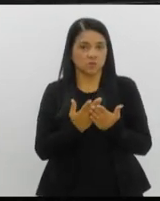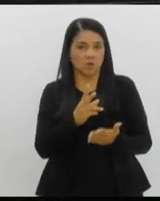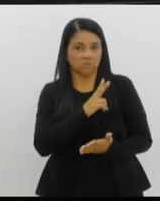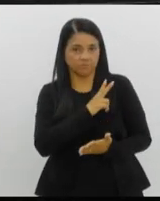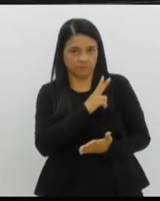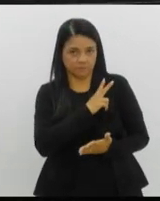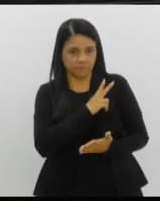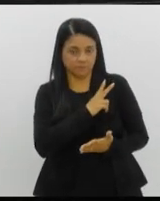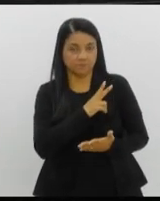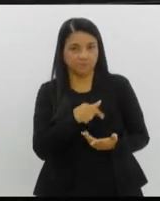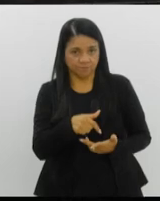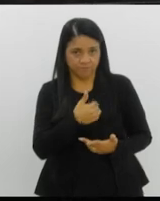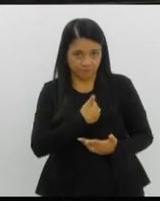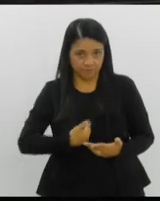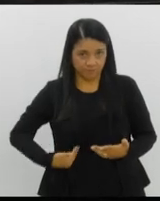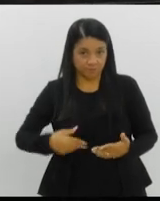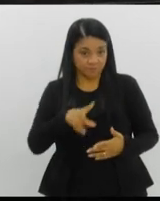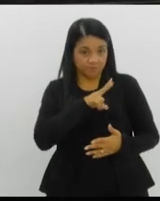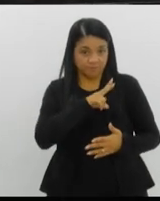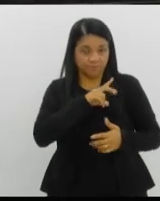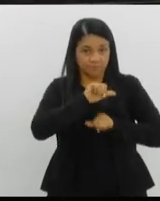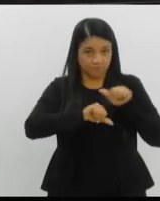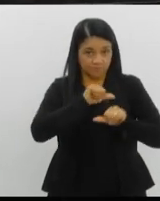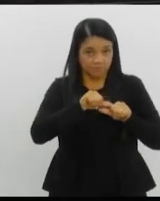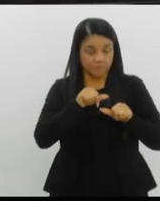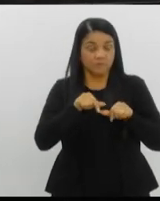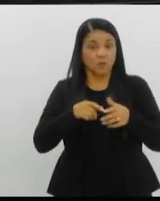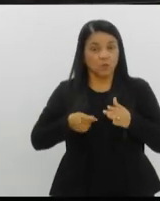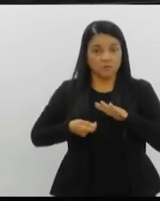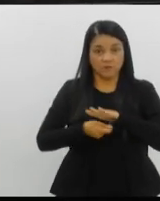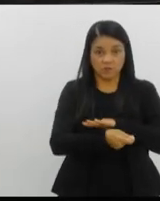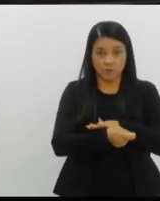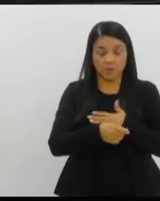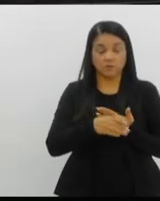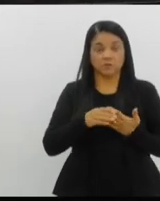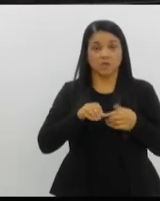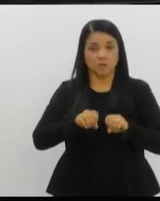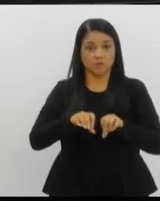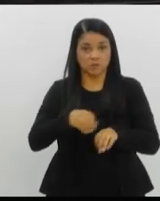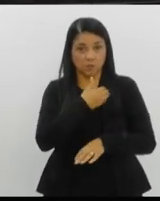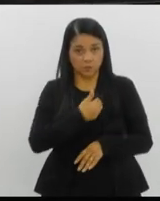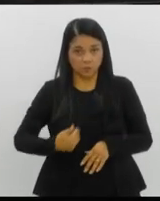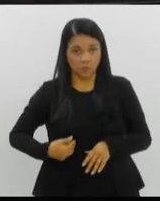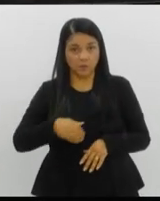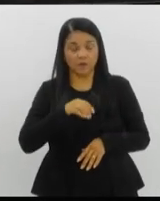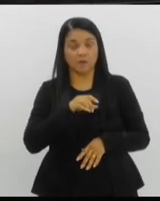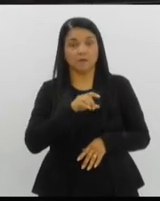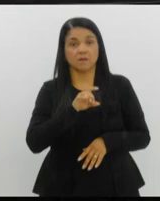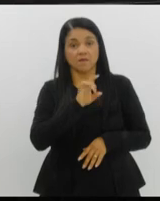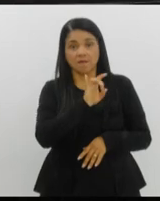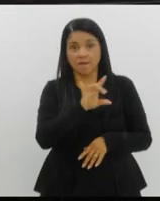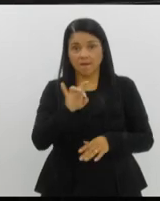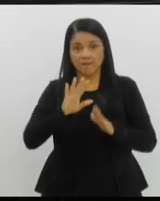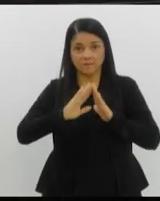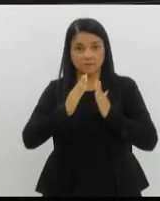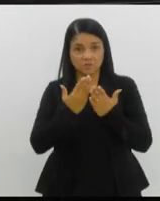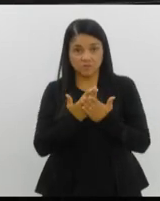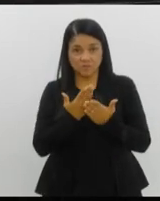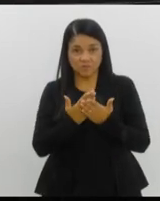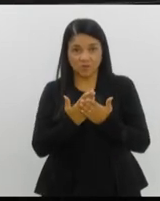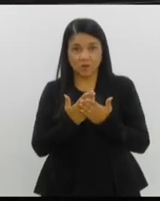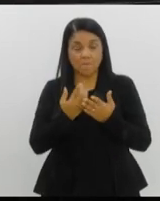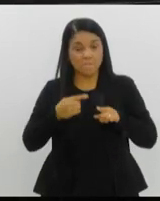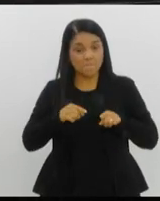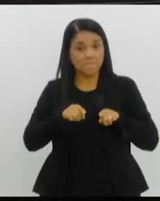que os investimentos feitos na educação pública podem ser, em cada escola, feito